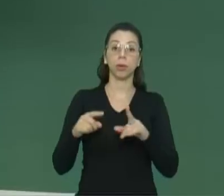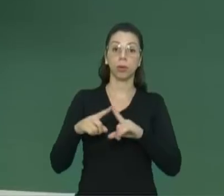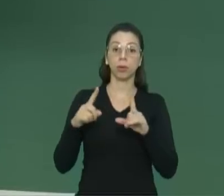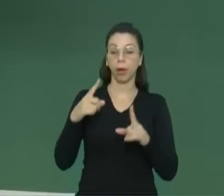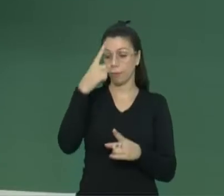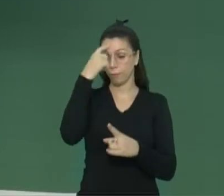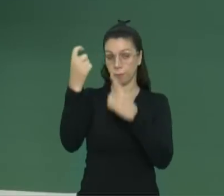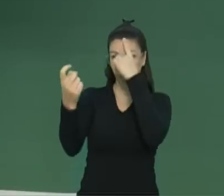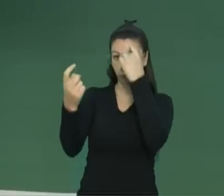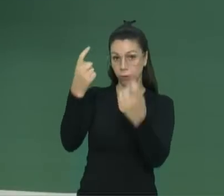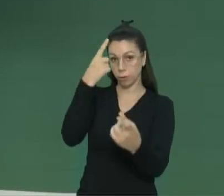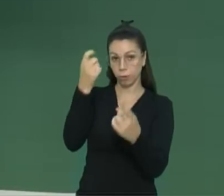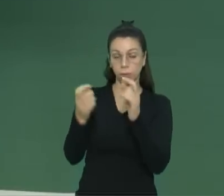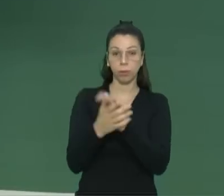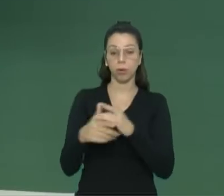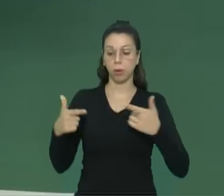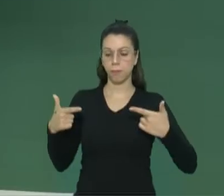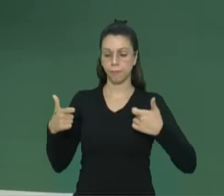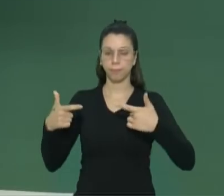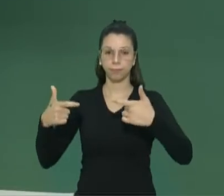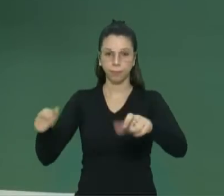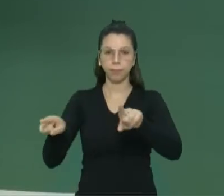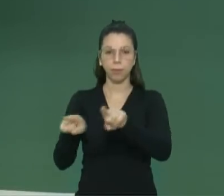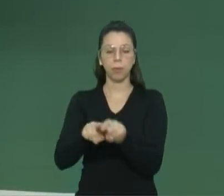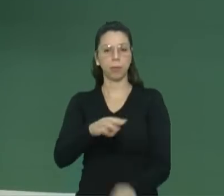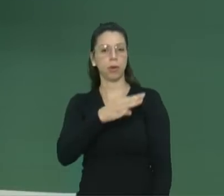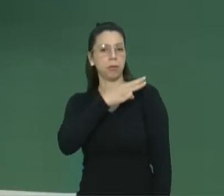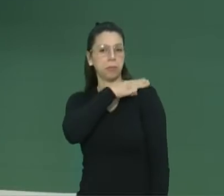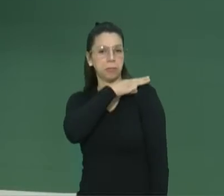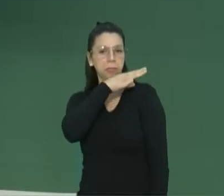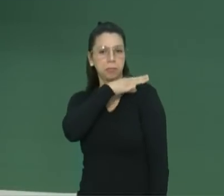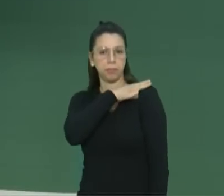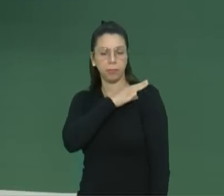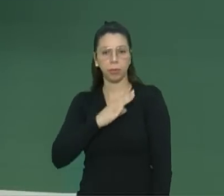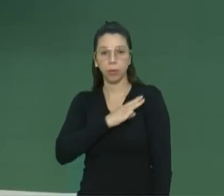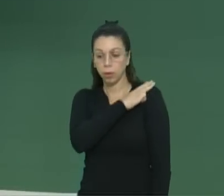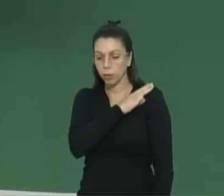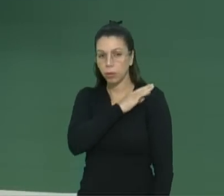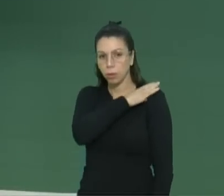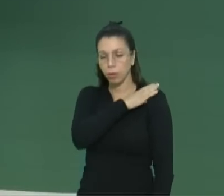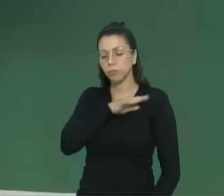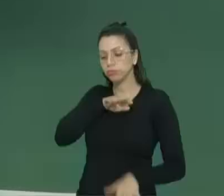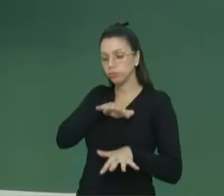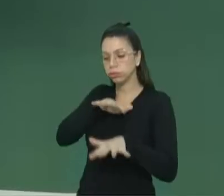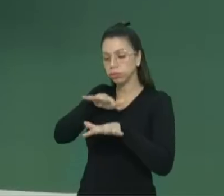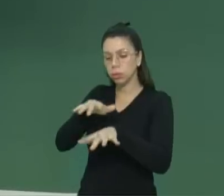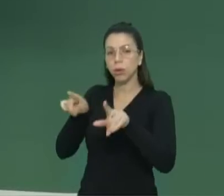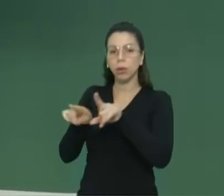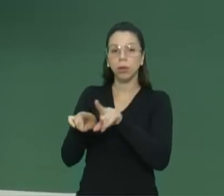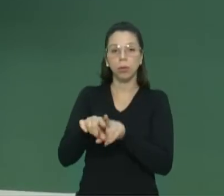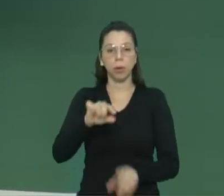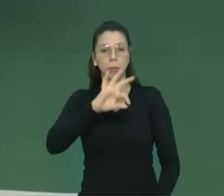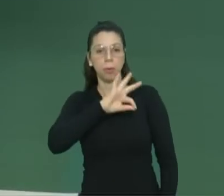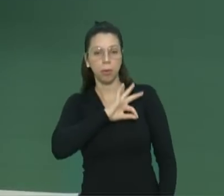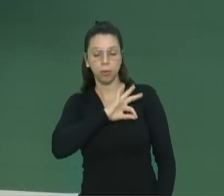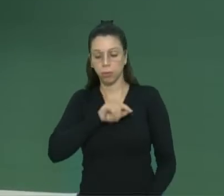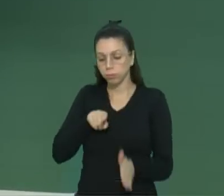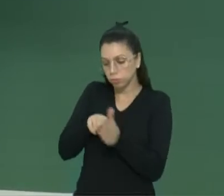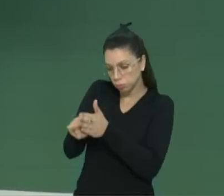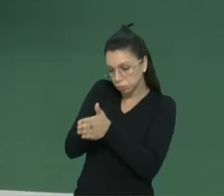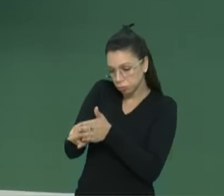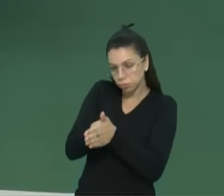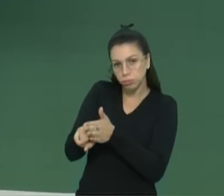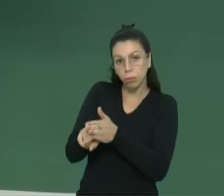totalitários, né? A força bélica, a força do exército e outras tantas formas, como, por exemplo, a polícia investigativa, está presente nos